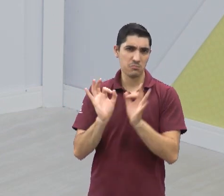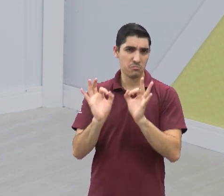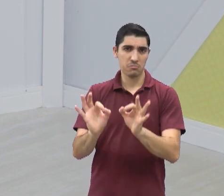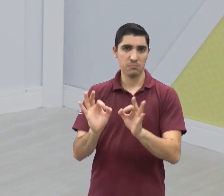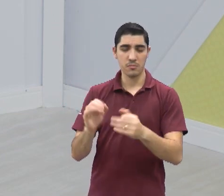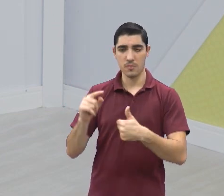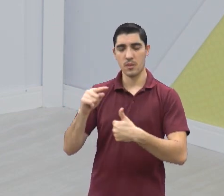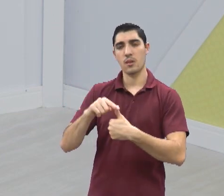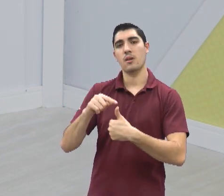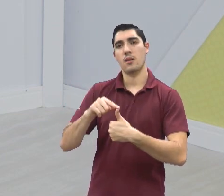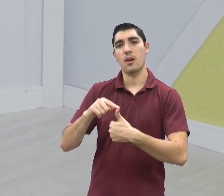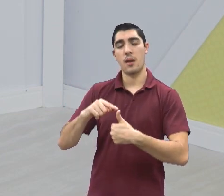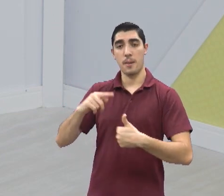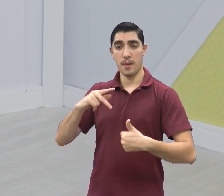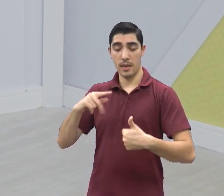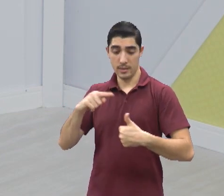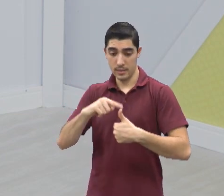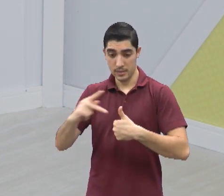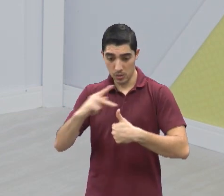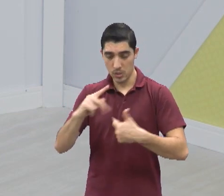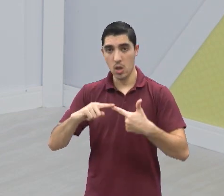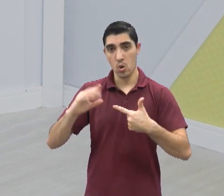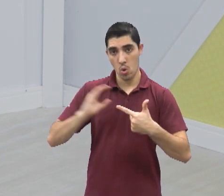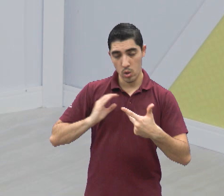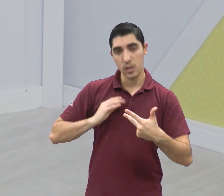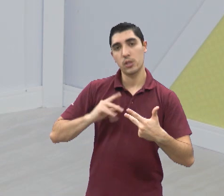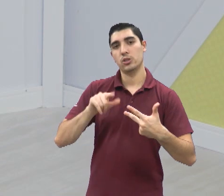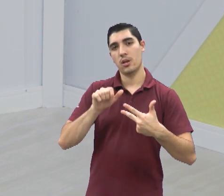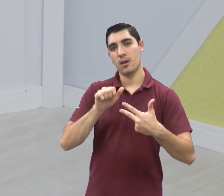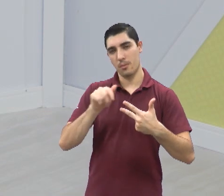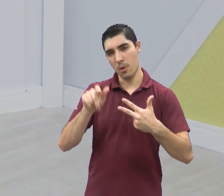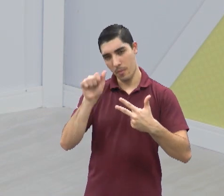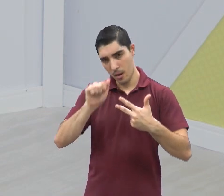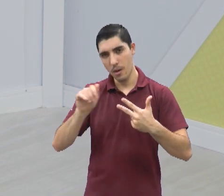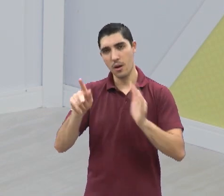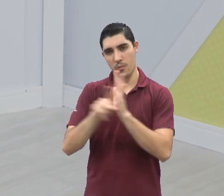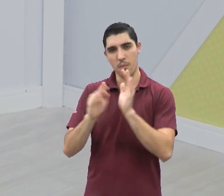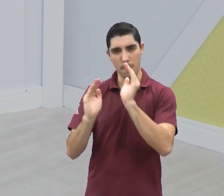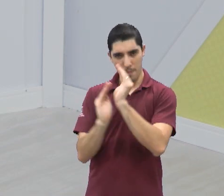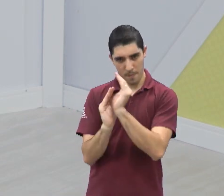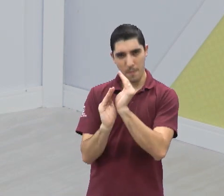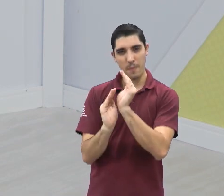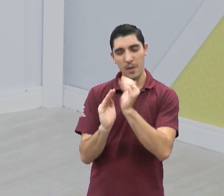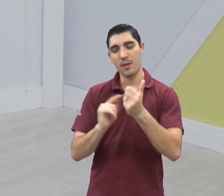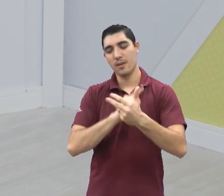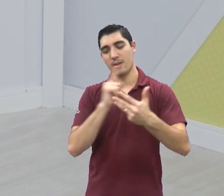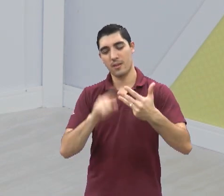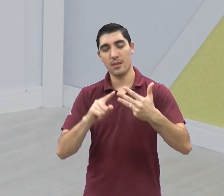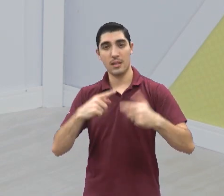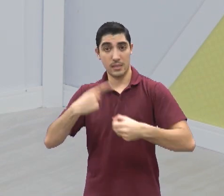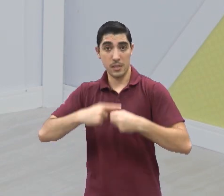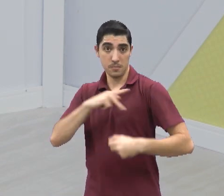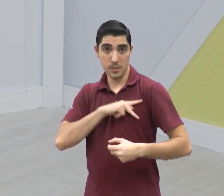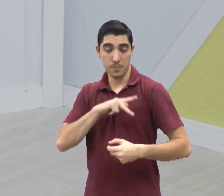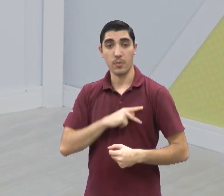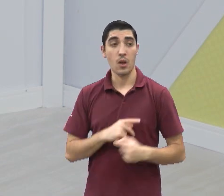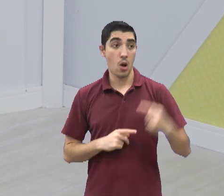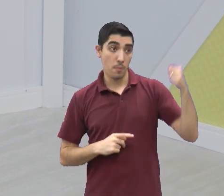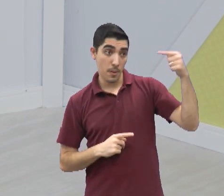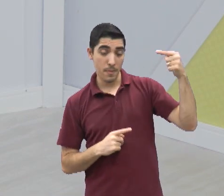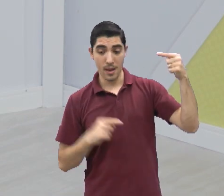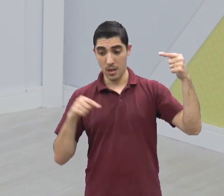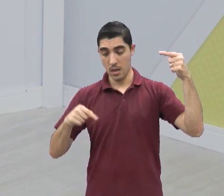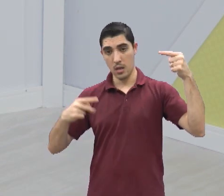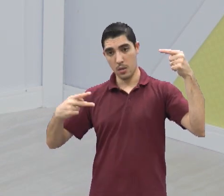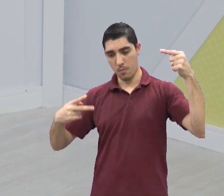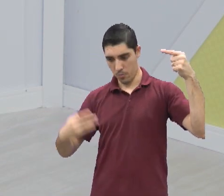ABB, Pinda, Futsal, São José e Corinthians, ou Corinthians e São José. O primeiro aqui do grupo A vai enfrentar o quarto do grupo B. O segundo